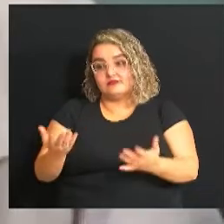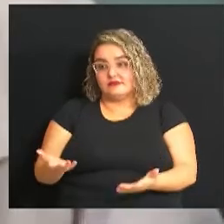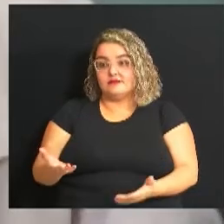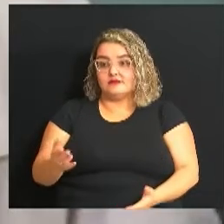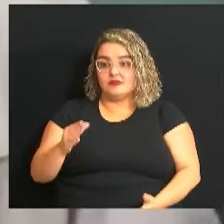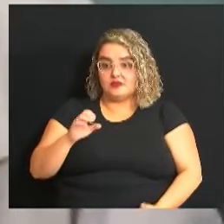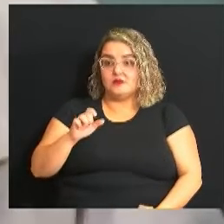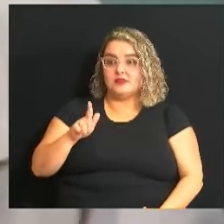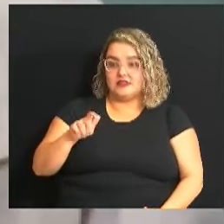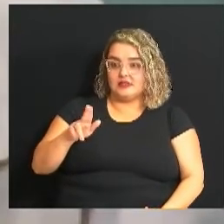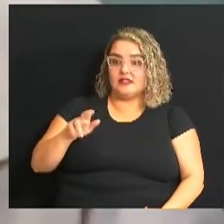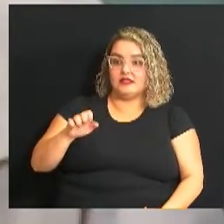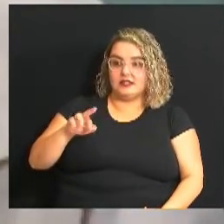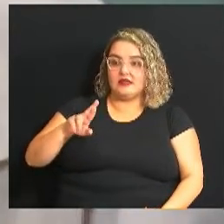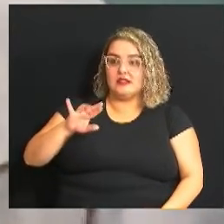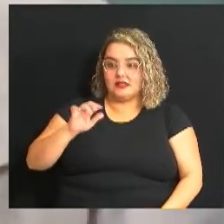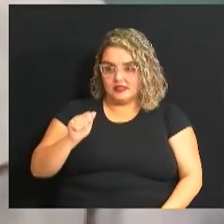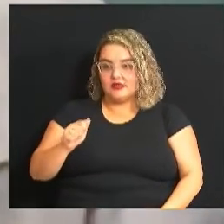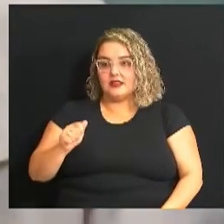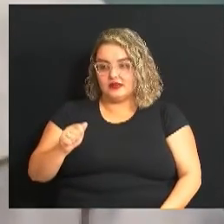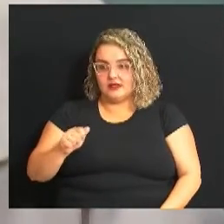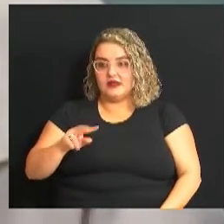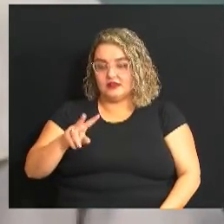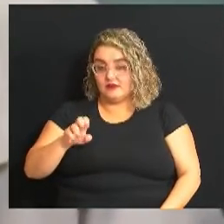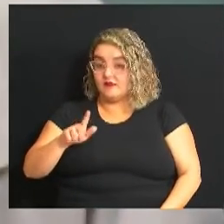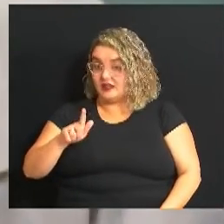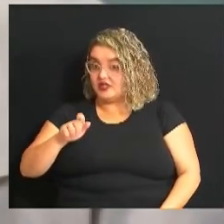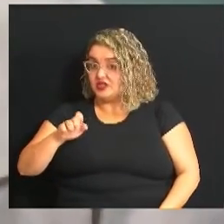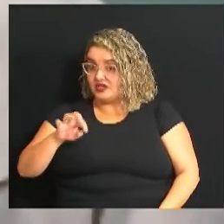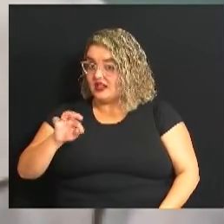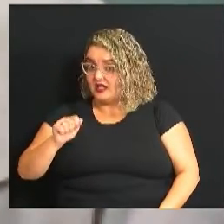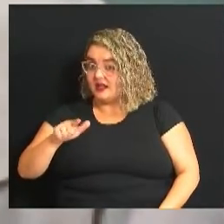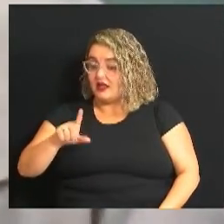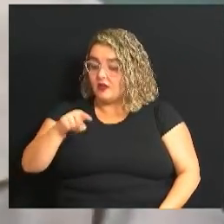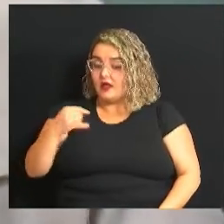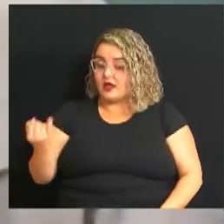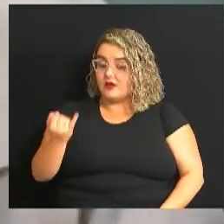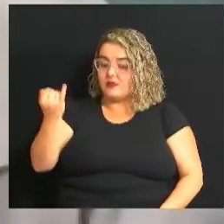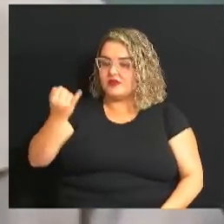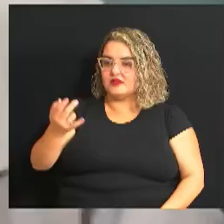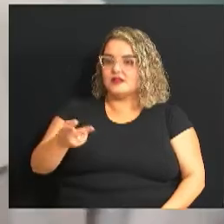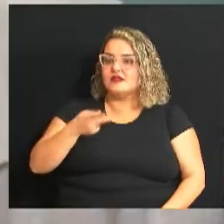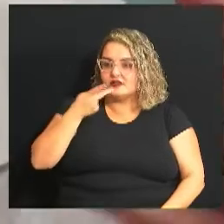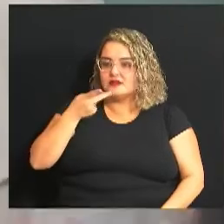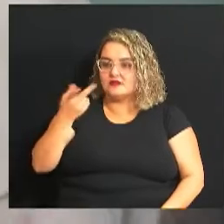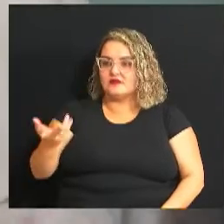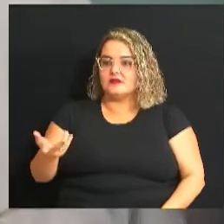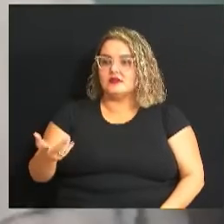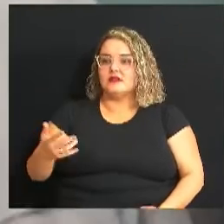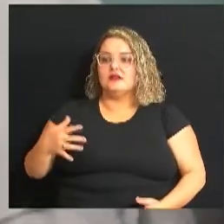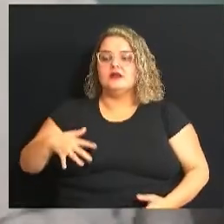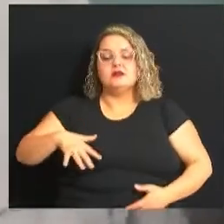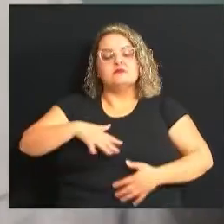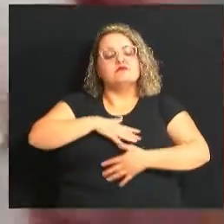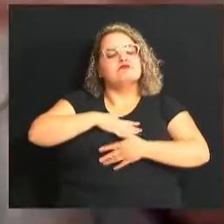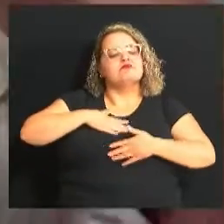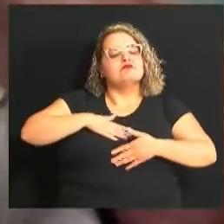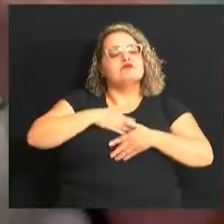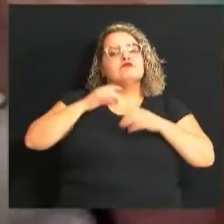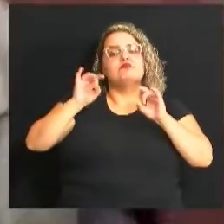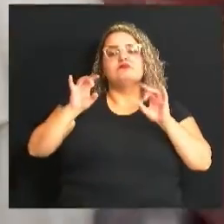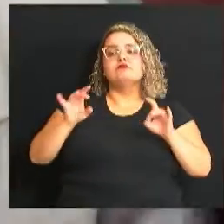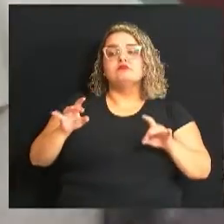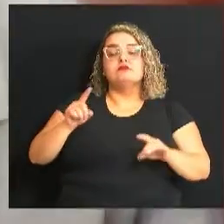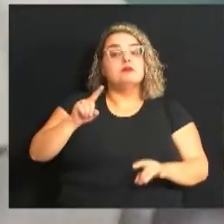vegetal, é interessante o que você falou. A gente muitas vezes está em lugares que a gente aprecia, sente um prazer especial, mas não presta